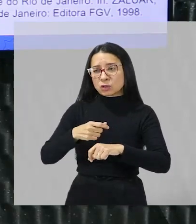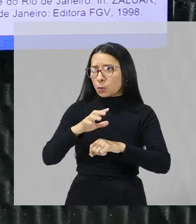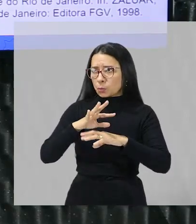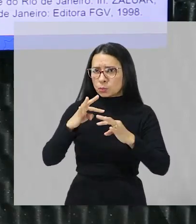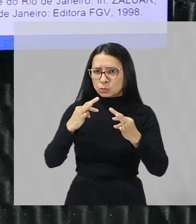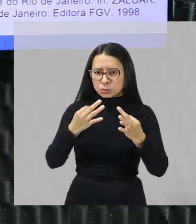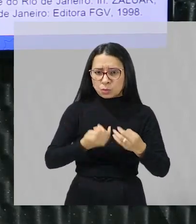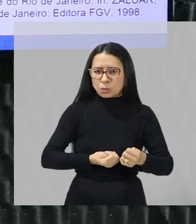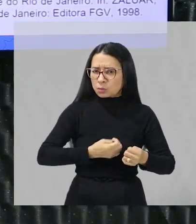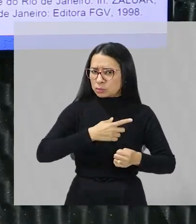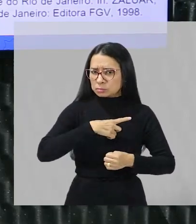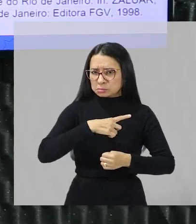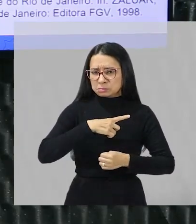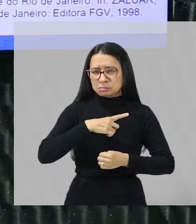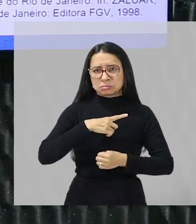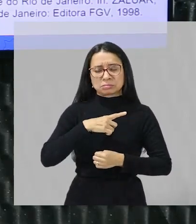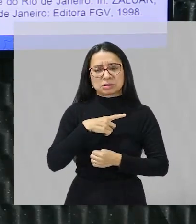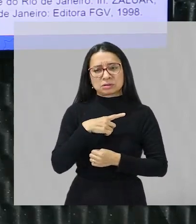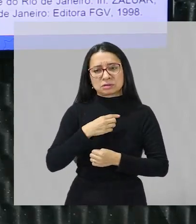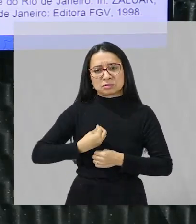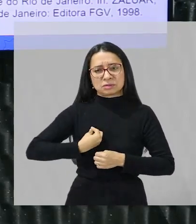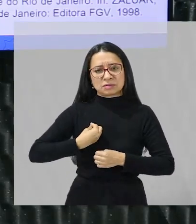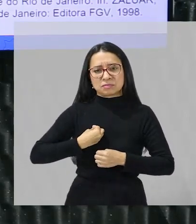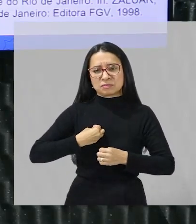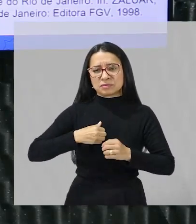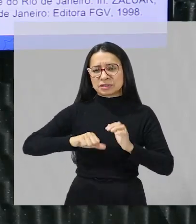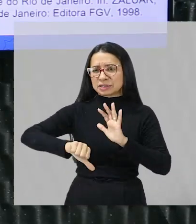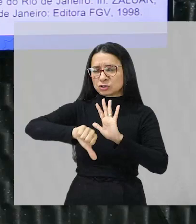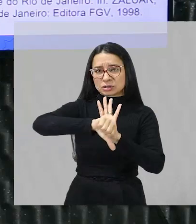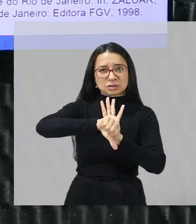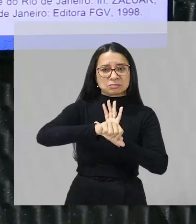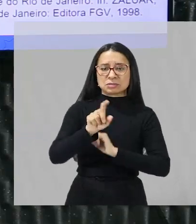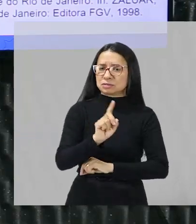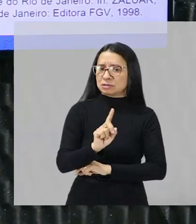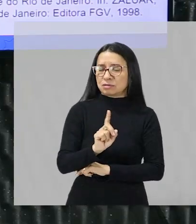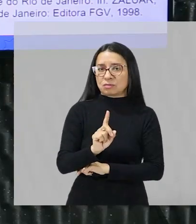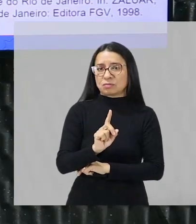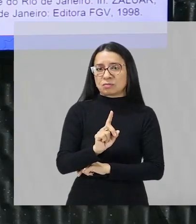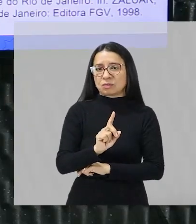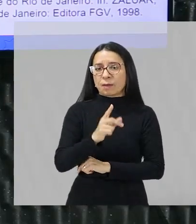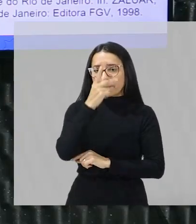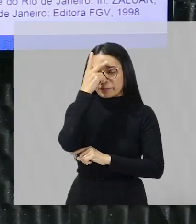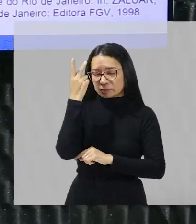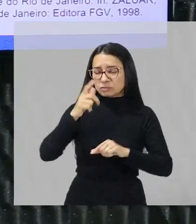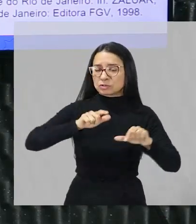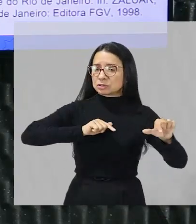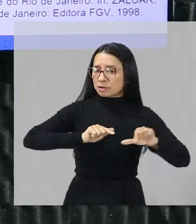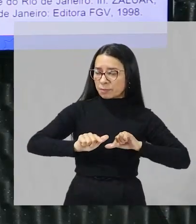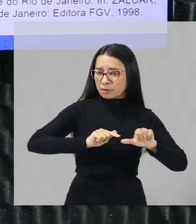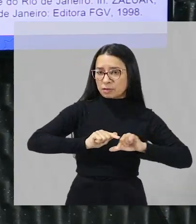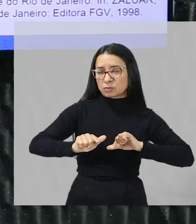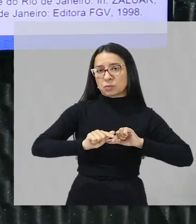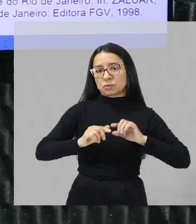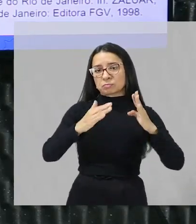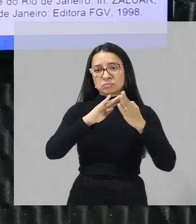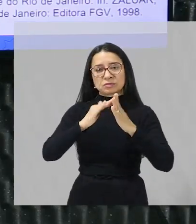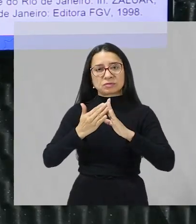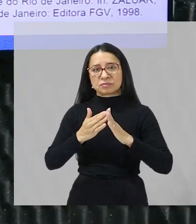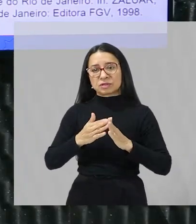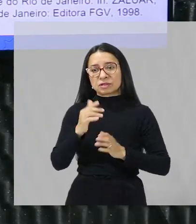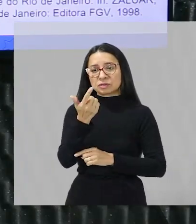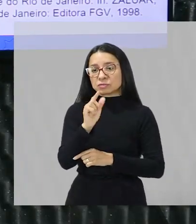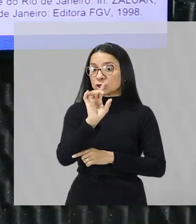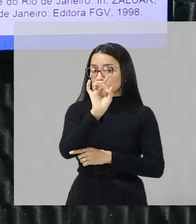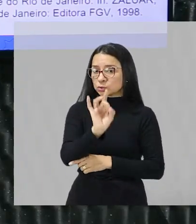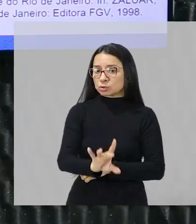criminosa, mas são pessoas trabalhadoras, são pessoas decentes também. Então ali na comunidade, no morro, na favela, na periferia, não existe só